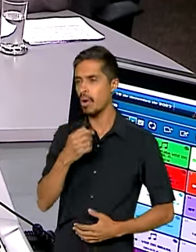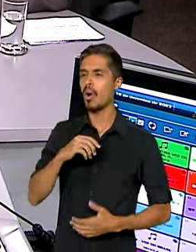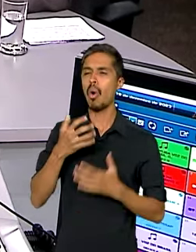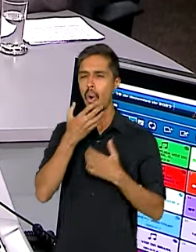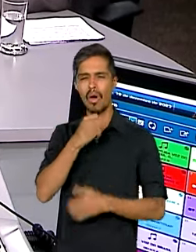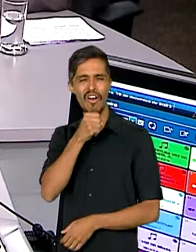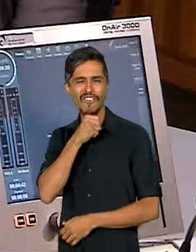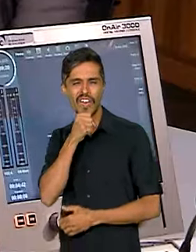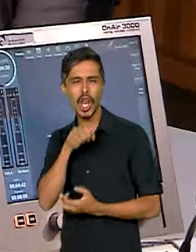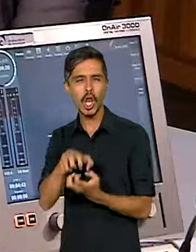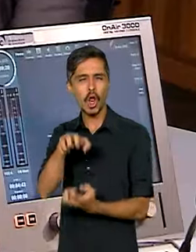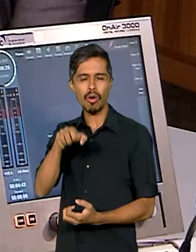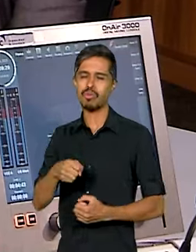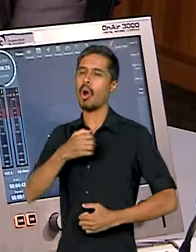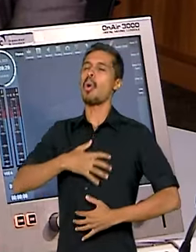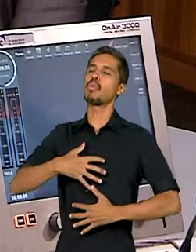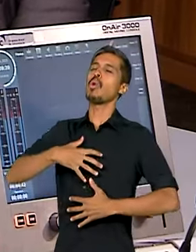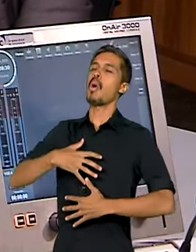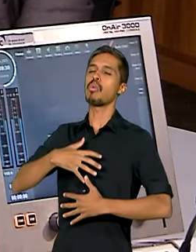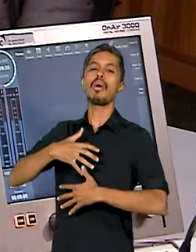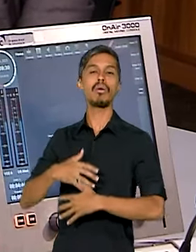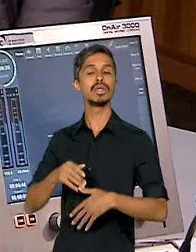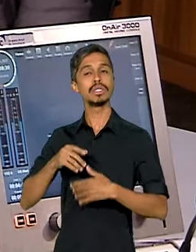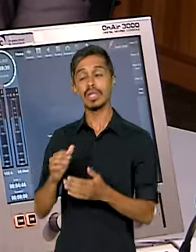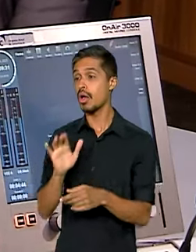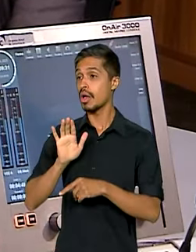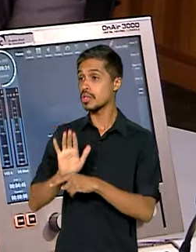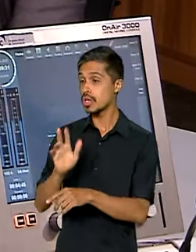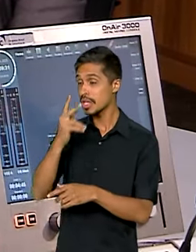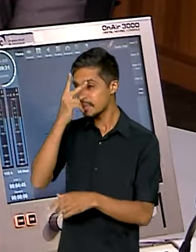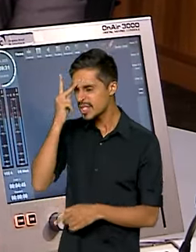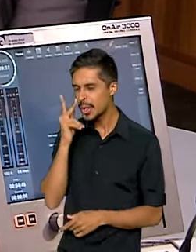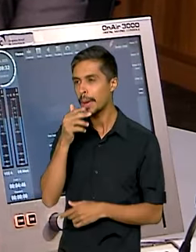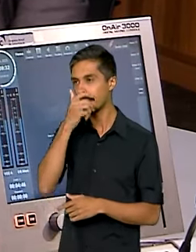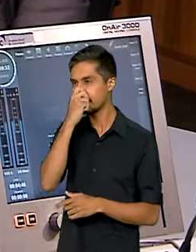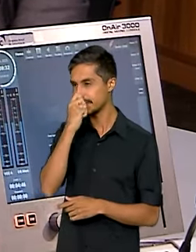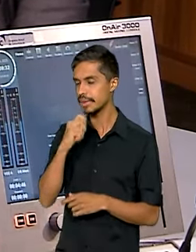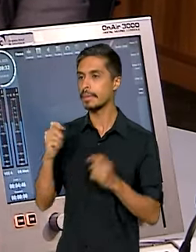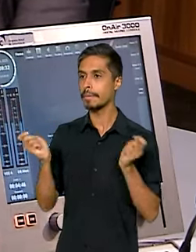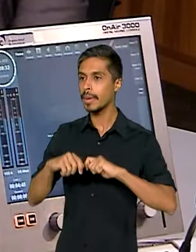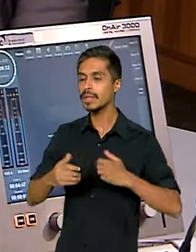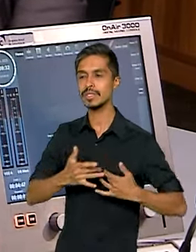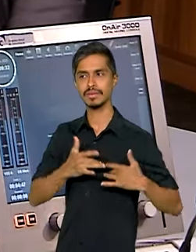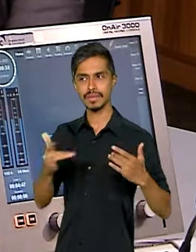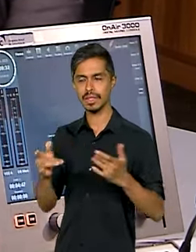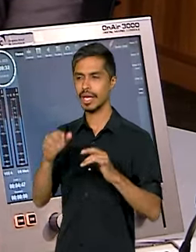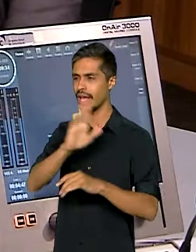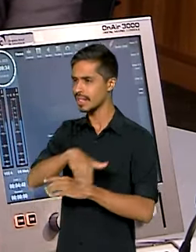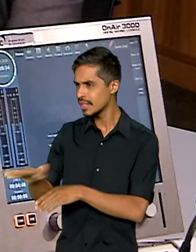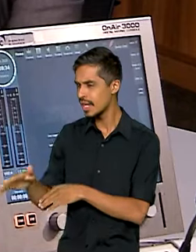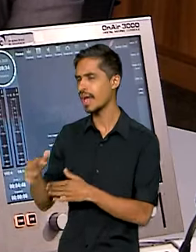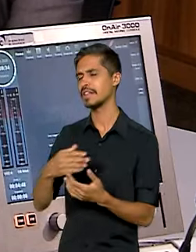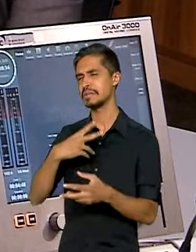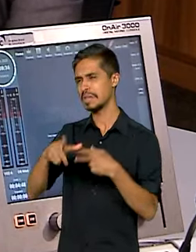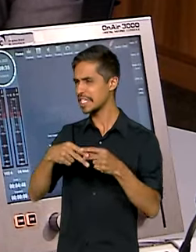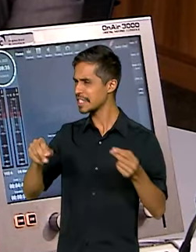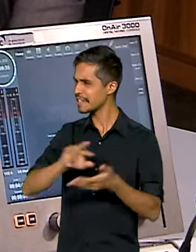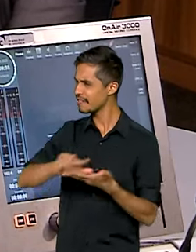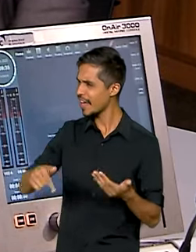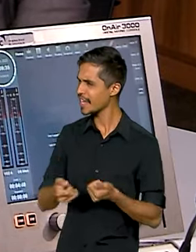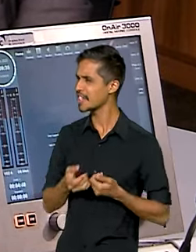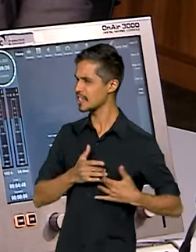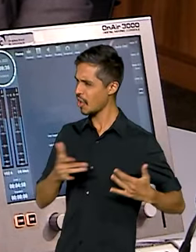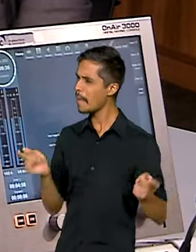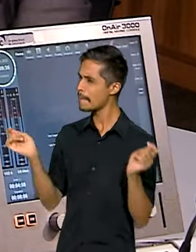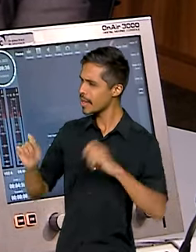né em alguns estados inclusive ainda dá tempo das pessoas fazerem doação para serem entregues à crianças os presentinhos mas já é possível